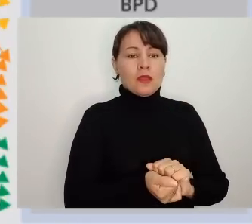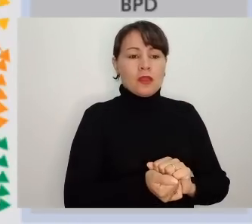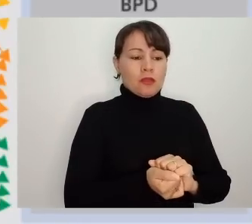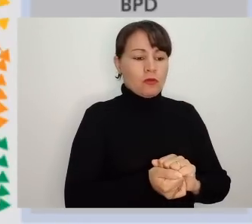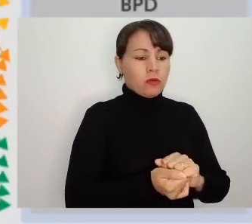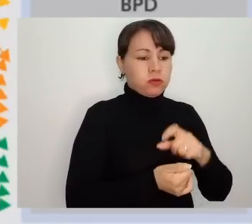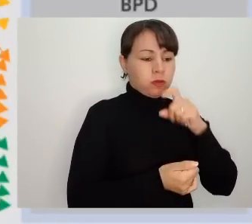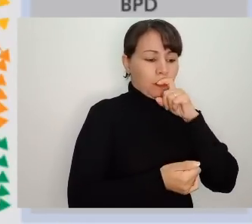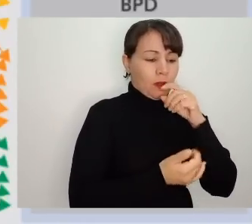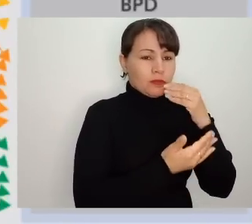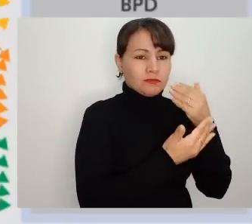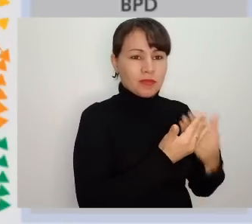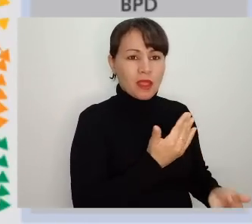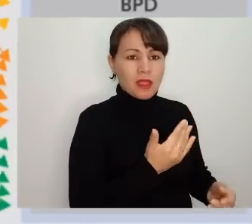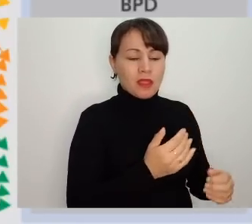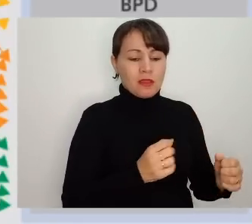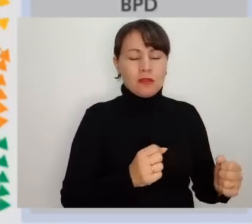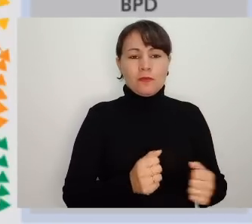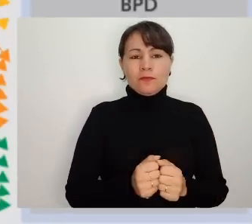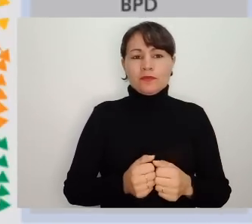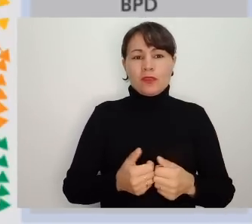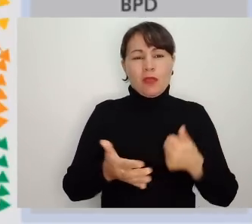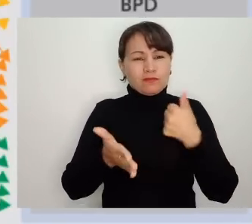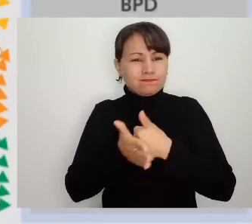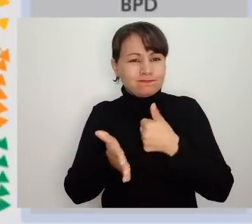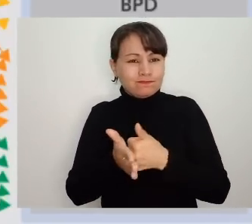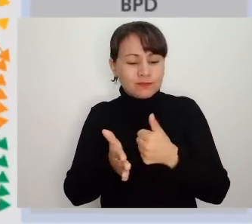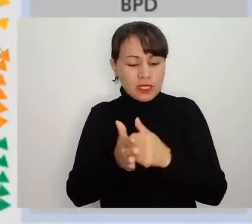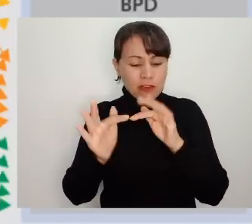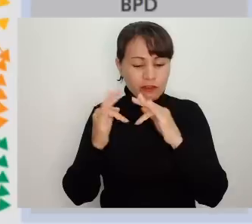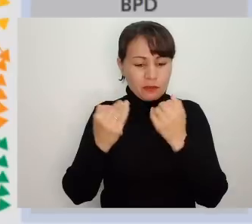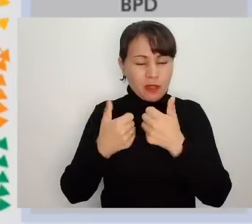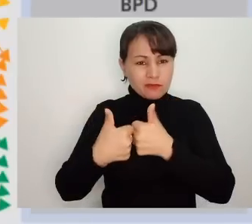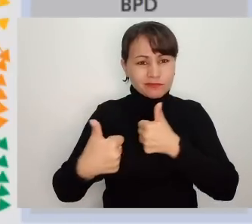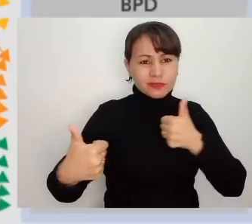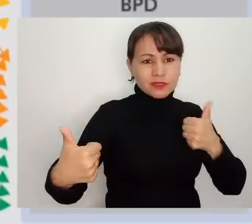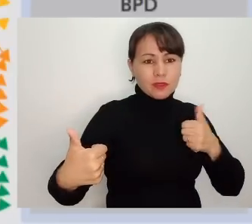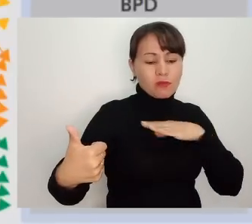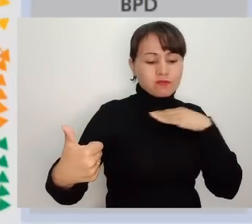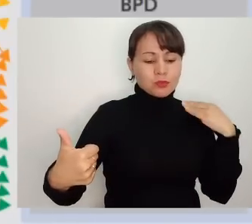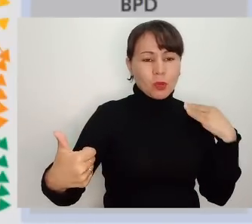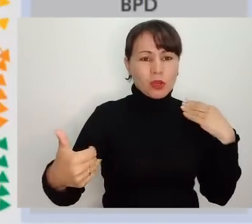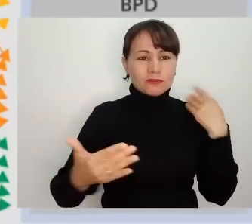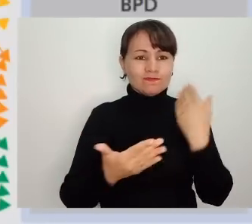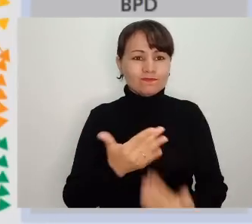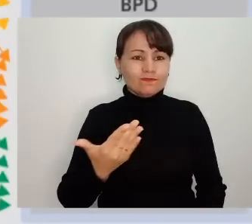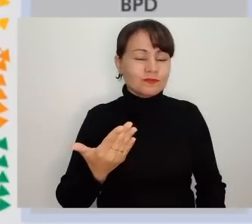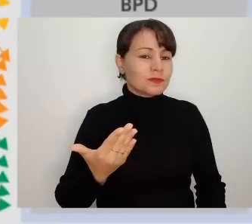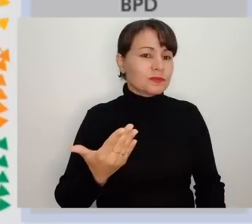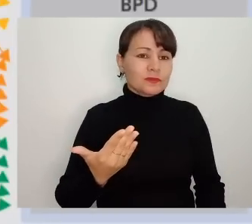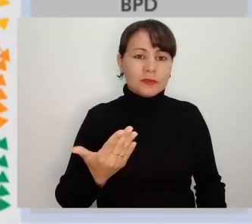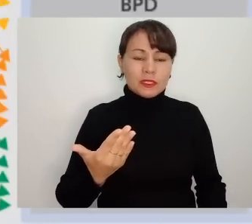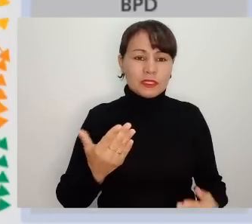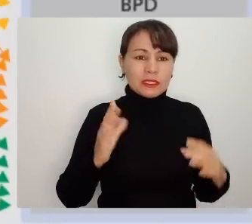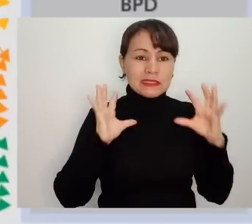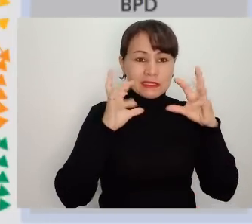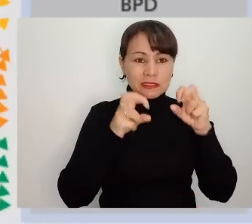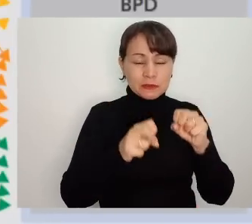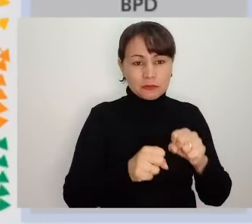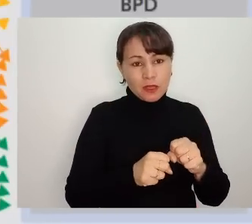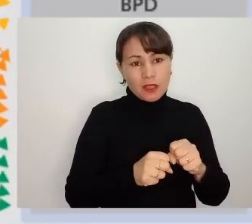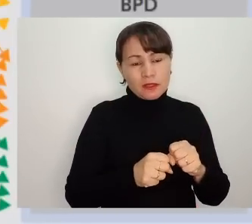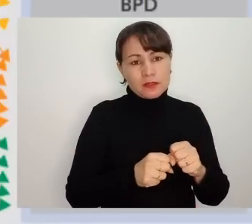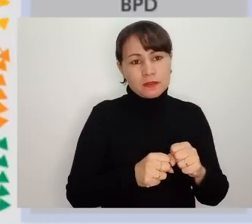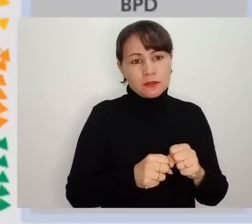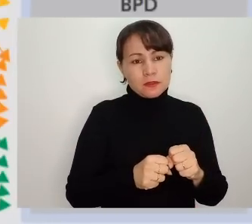perderam o emprego, brigas entre casais, separações, mortes, perdas de animais